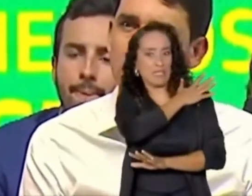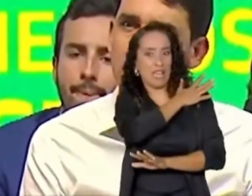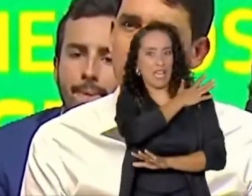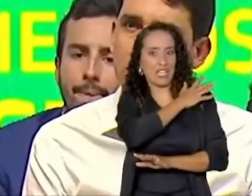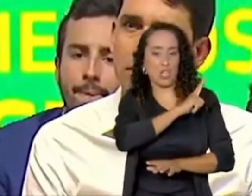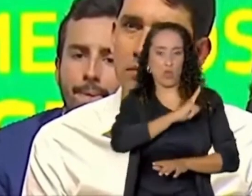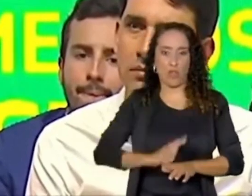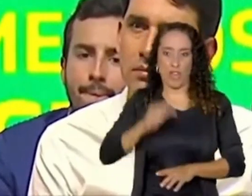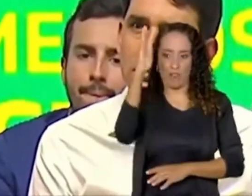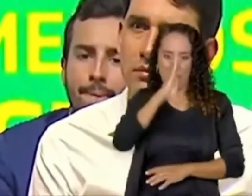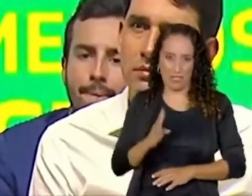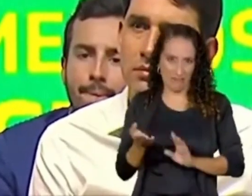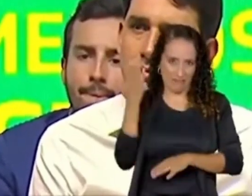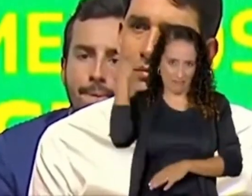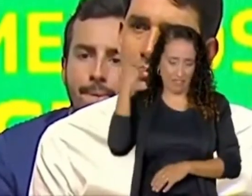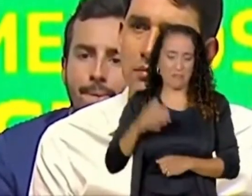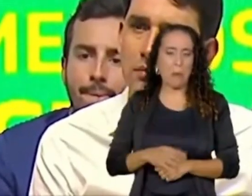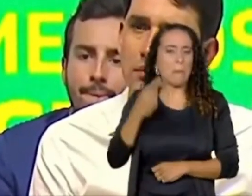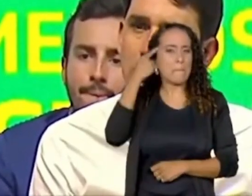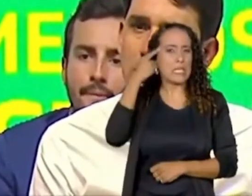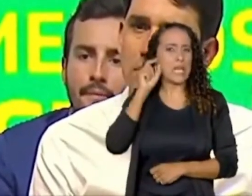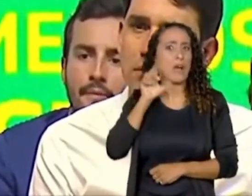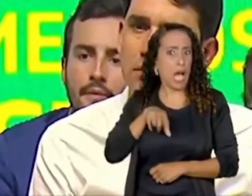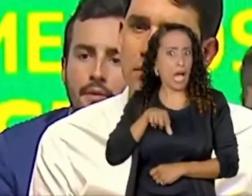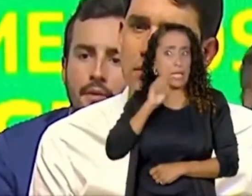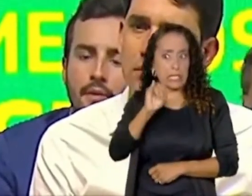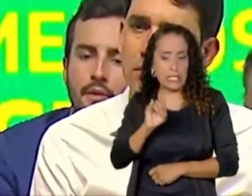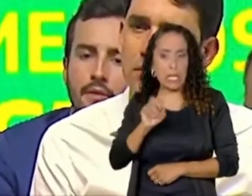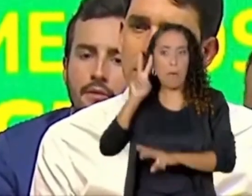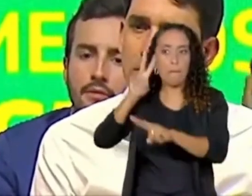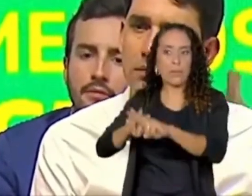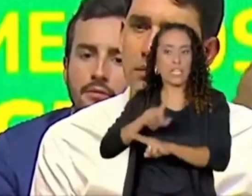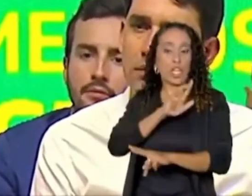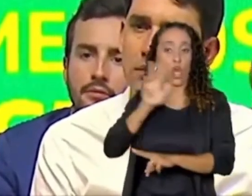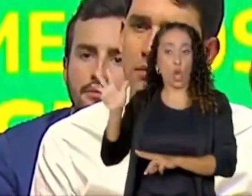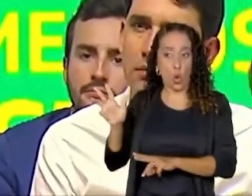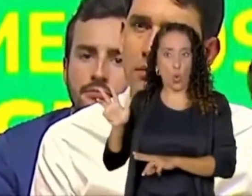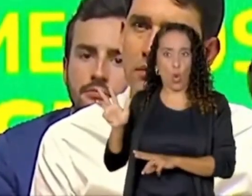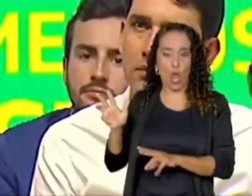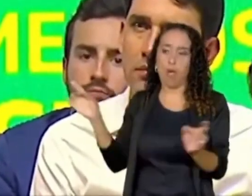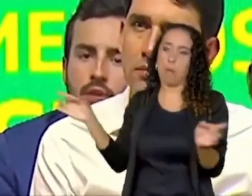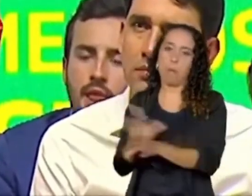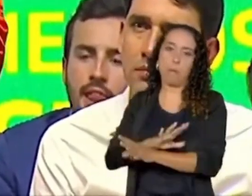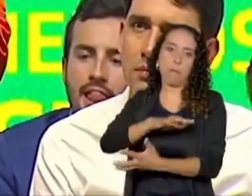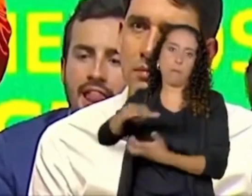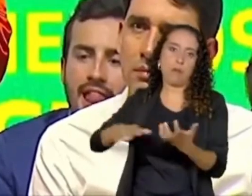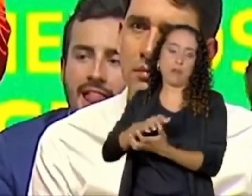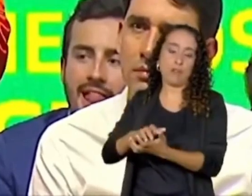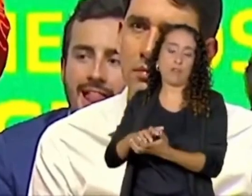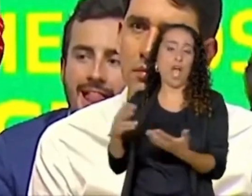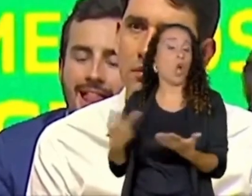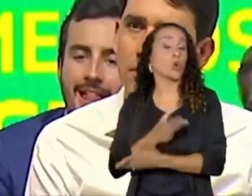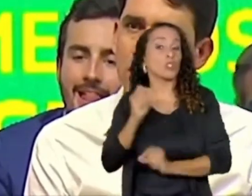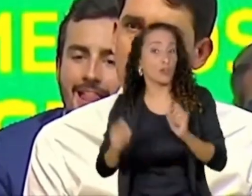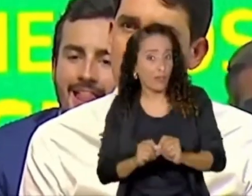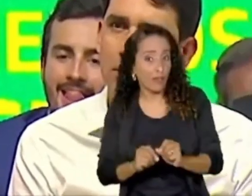época acharam que me prendendo acabaria com a greve. O que aconteceu? A greve que estava só